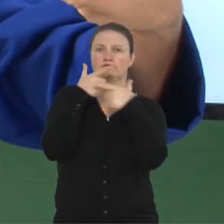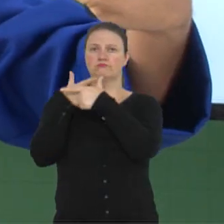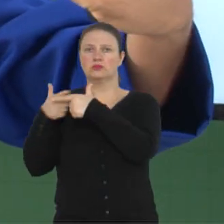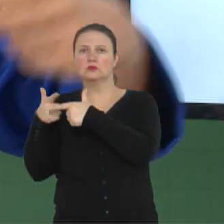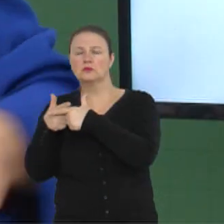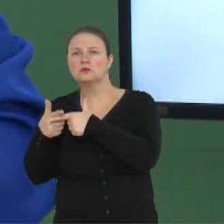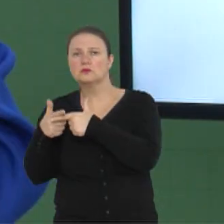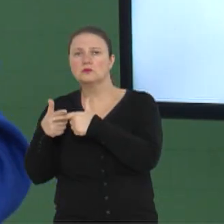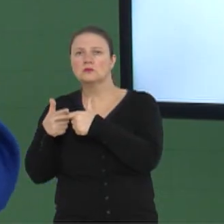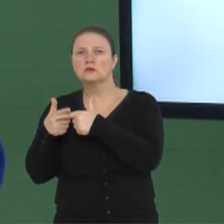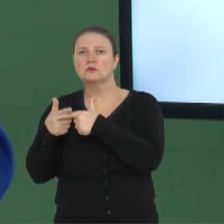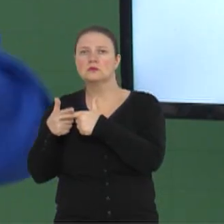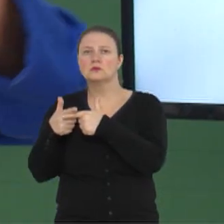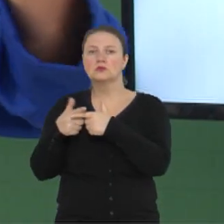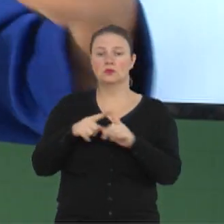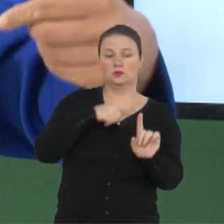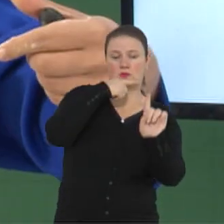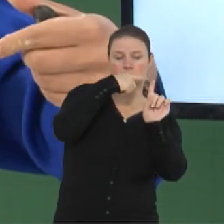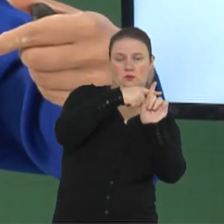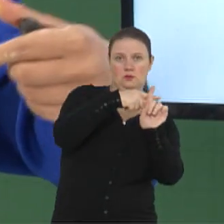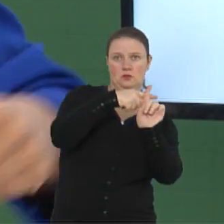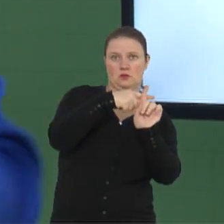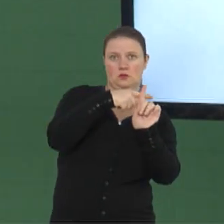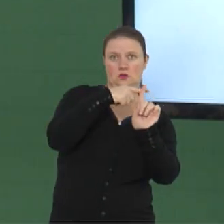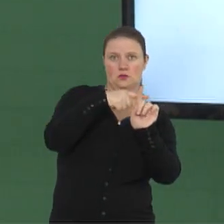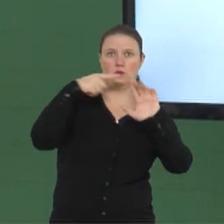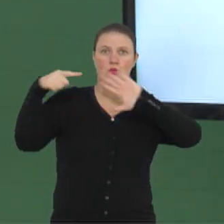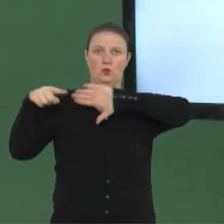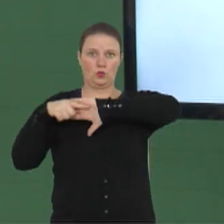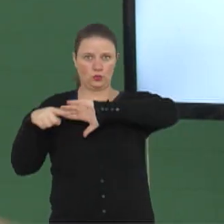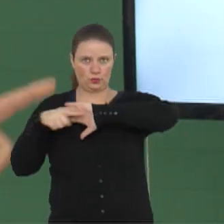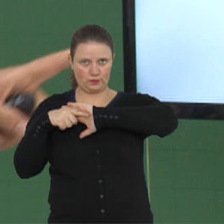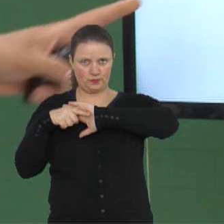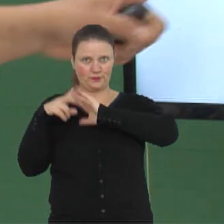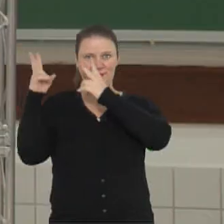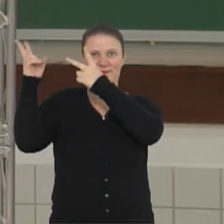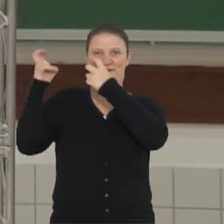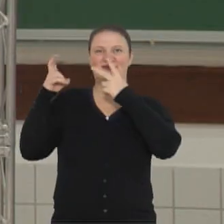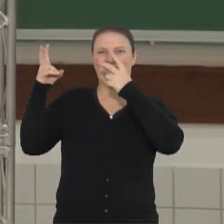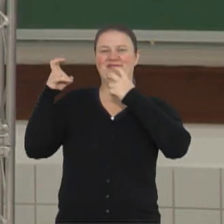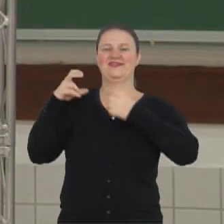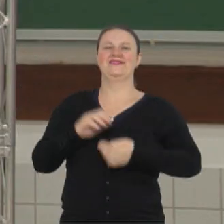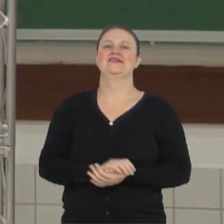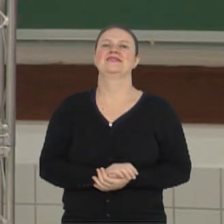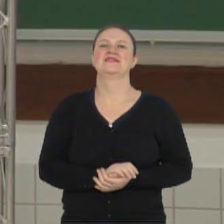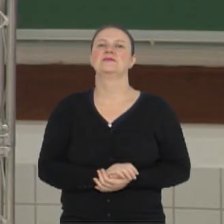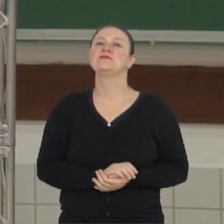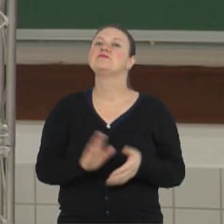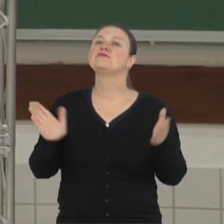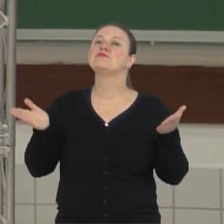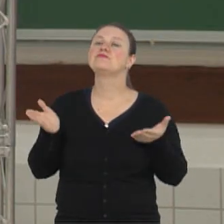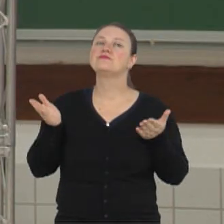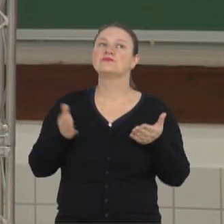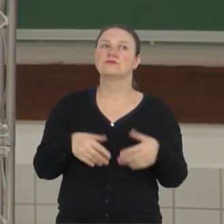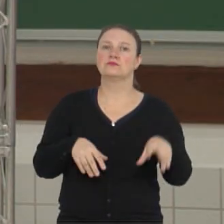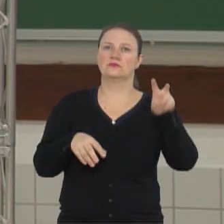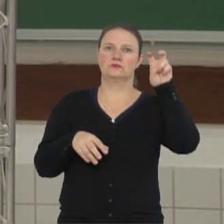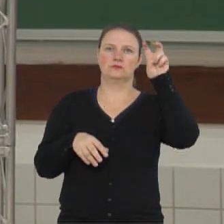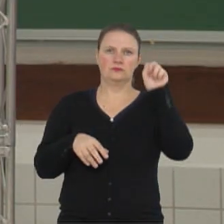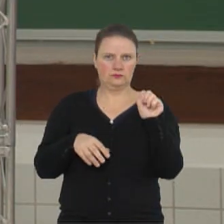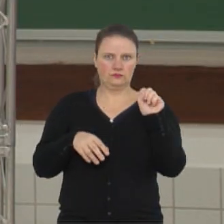divisão, adição e subtração. Vamos ver? Olha essa expressão.